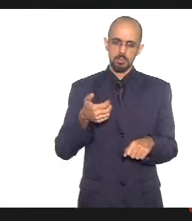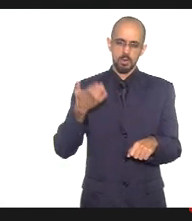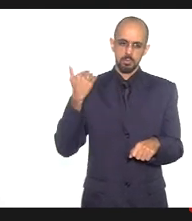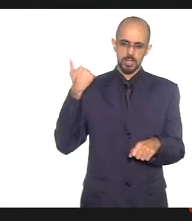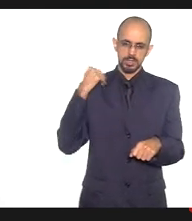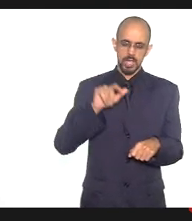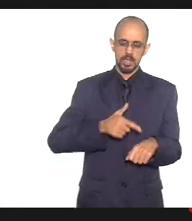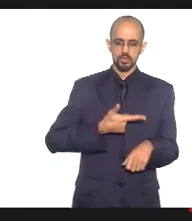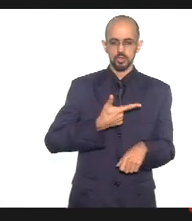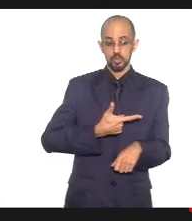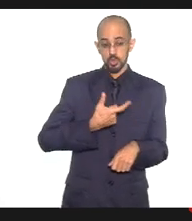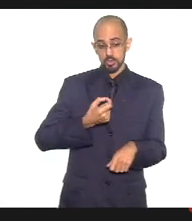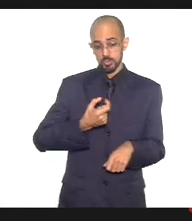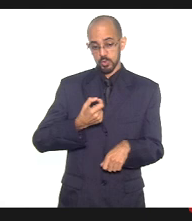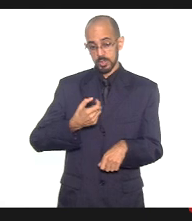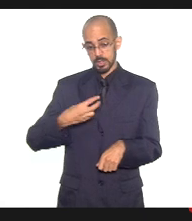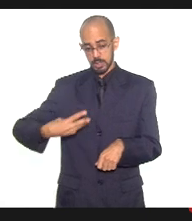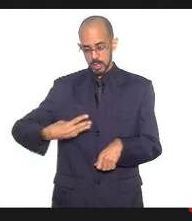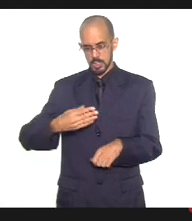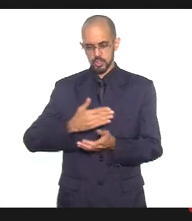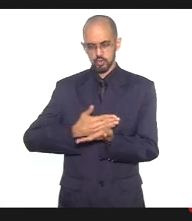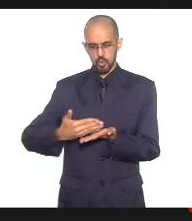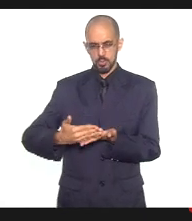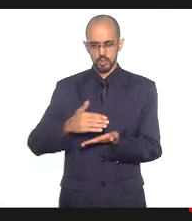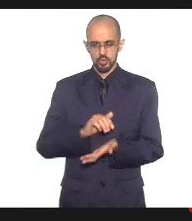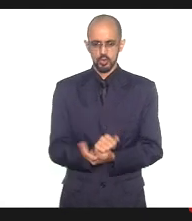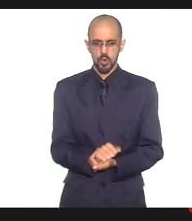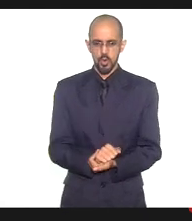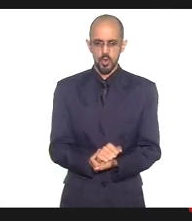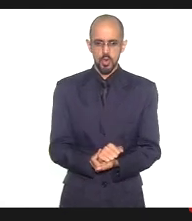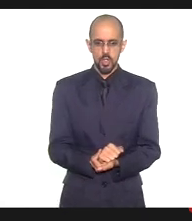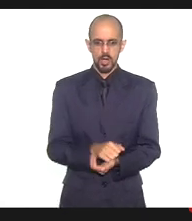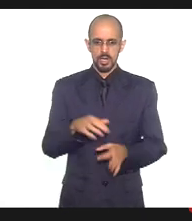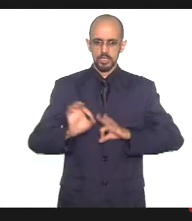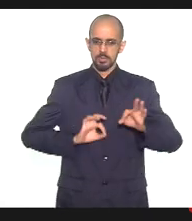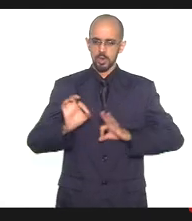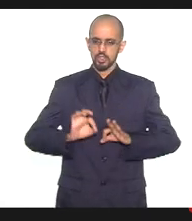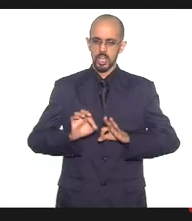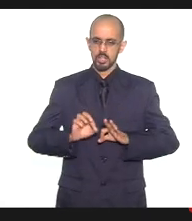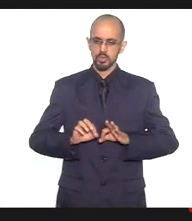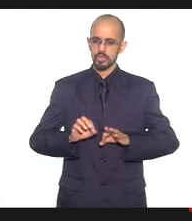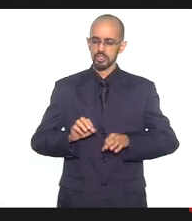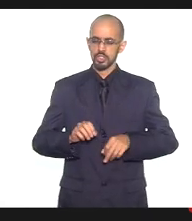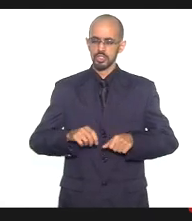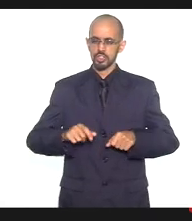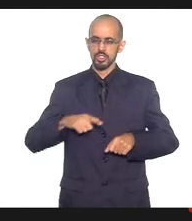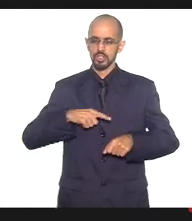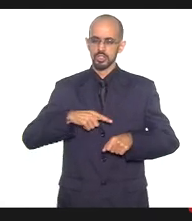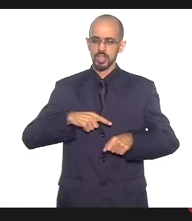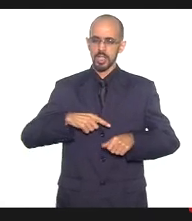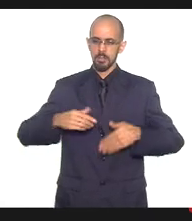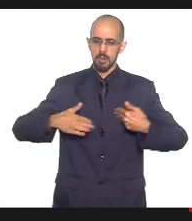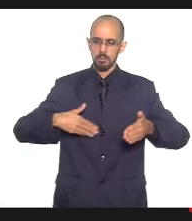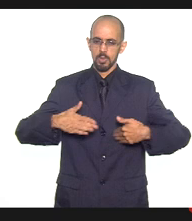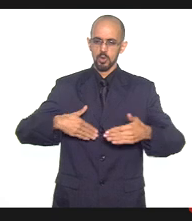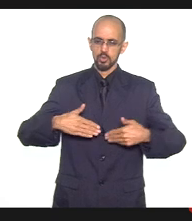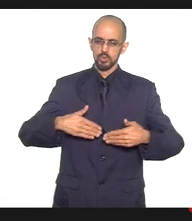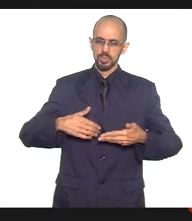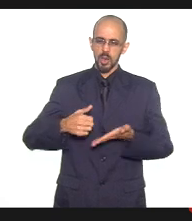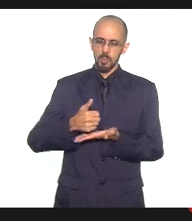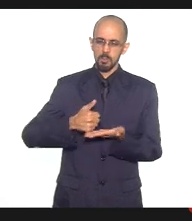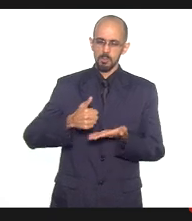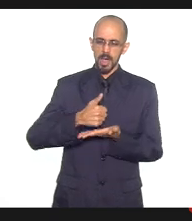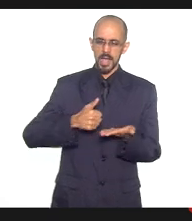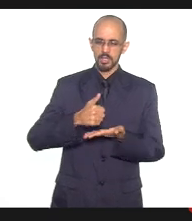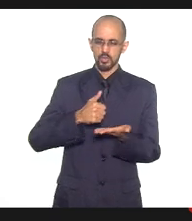produção em 2003. E nesse projeto, infelizmente, a gente nunca atingiu um volume mínimo, né, que é necessário para poder disparar o gatilho